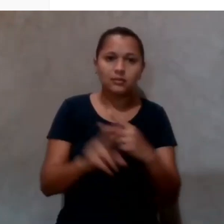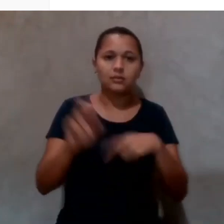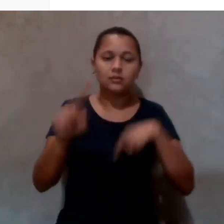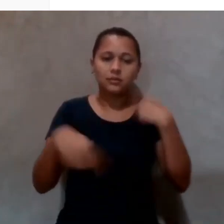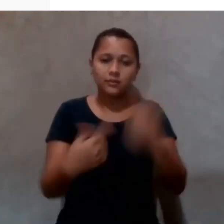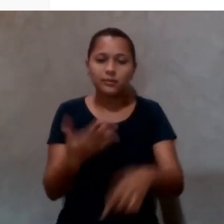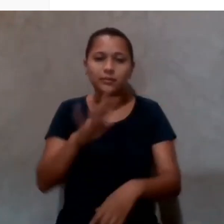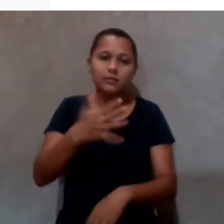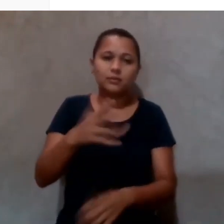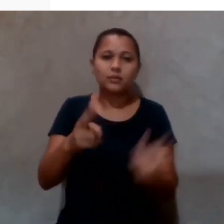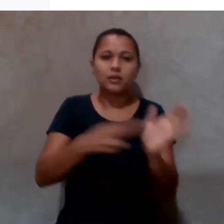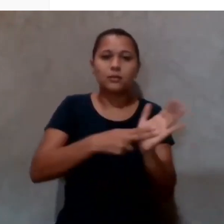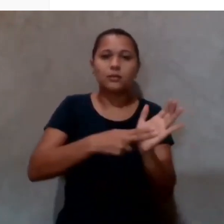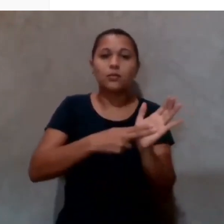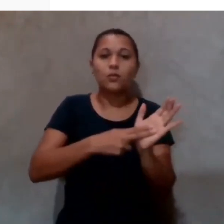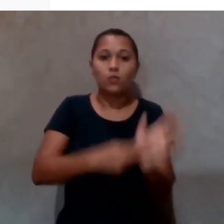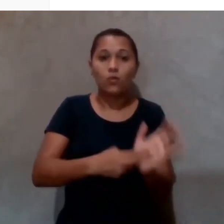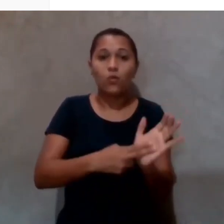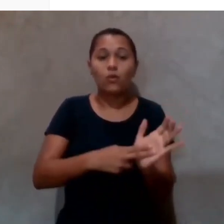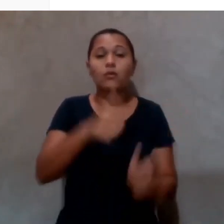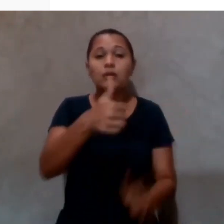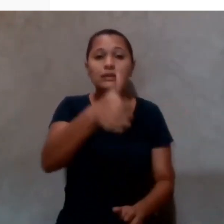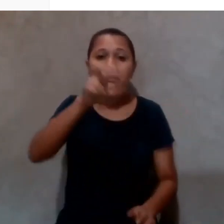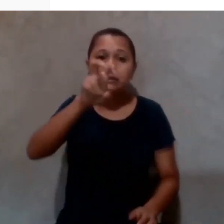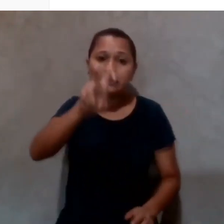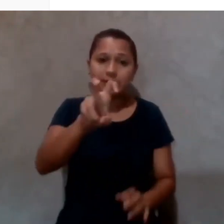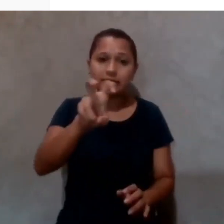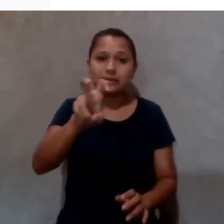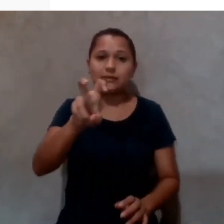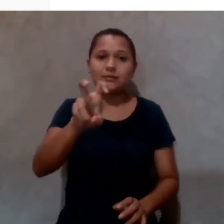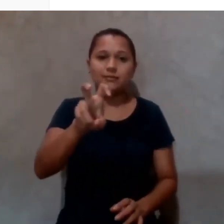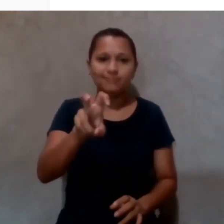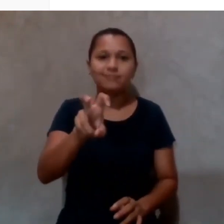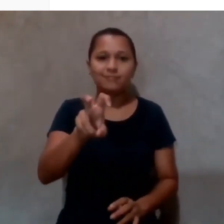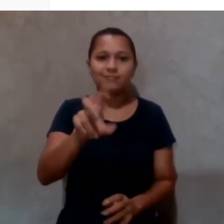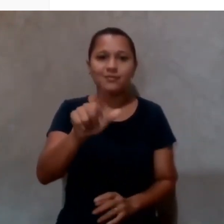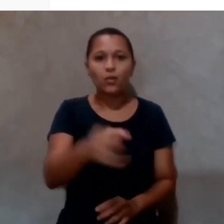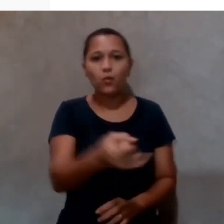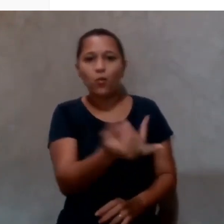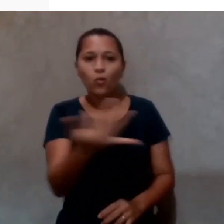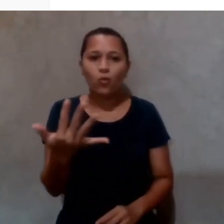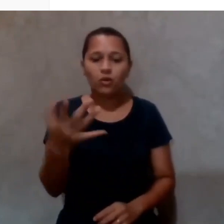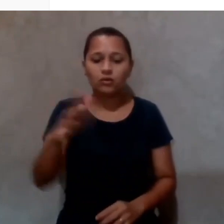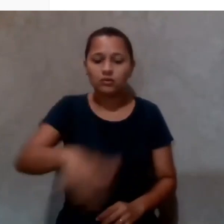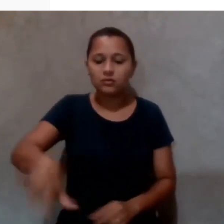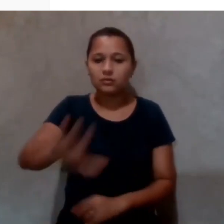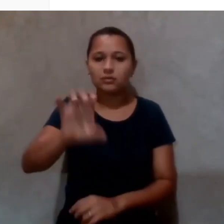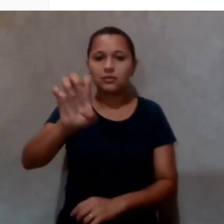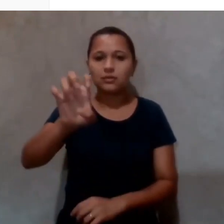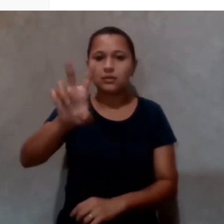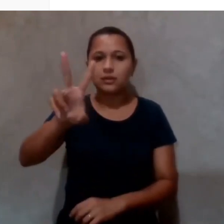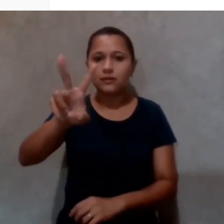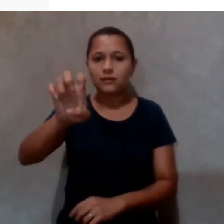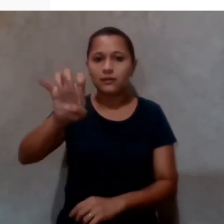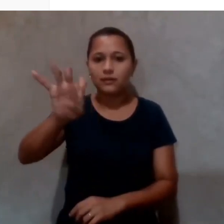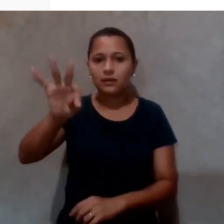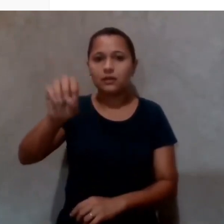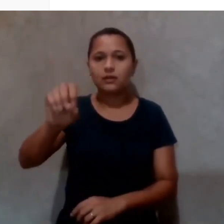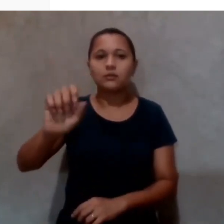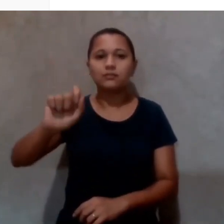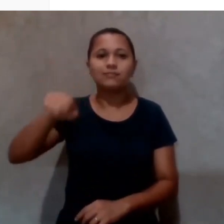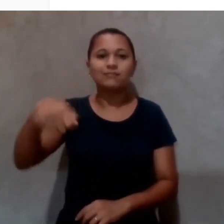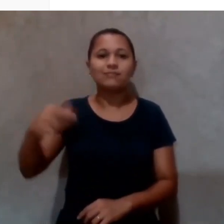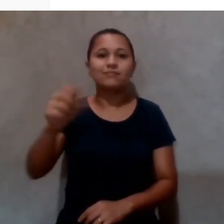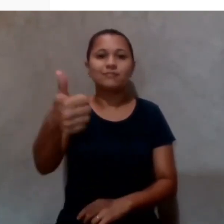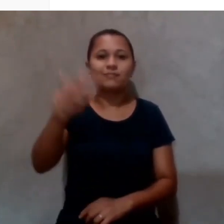meu evento. Então, já que eu conheço o número de elementos do meu evento e sei também o número de elementos do meu espaço amostral,